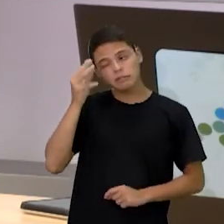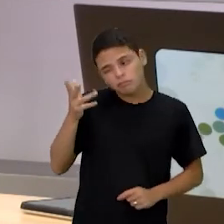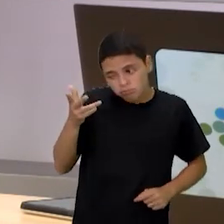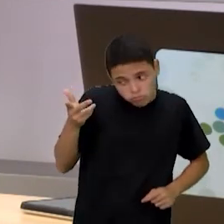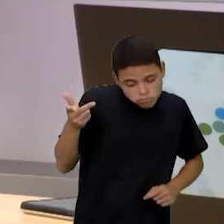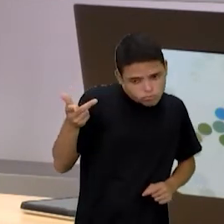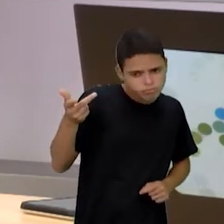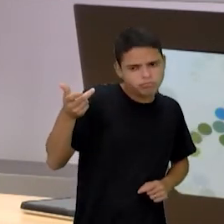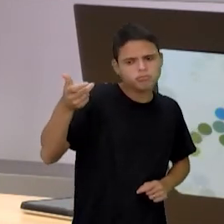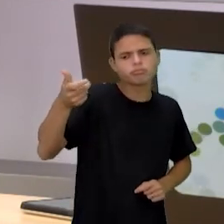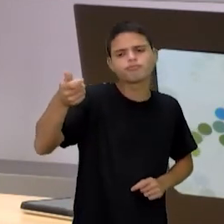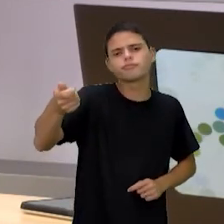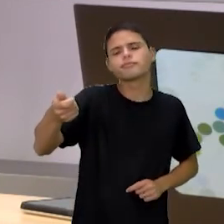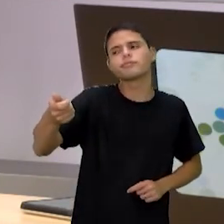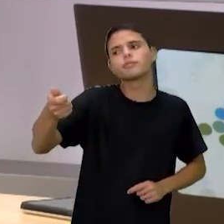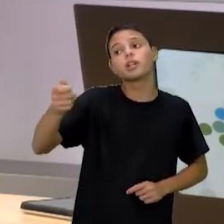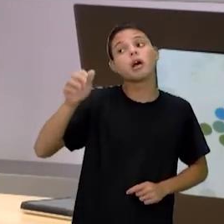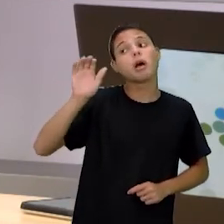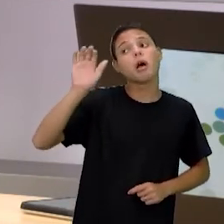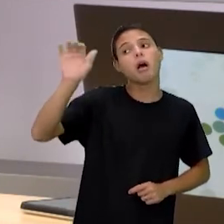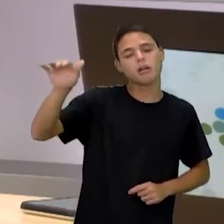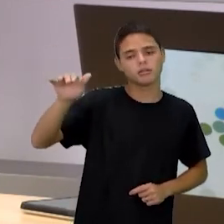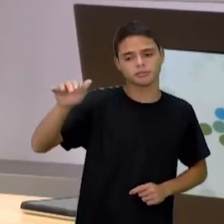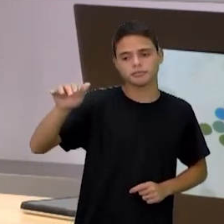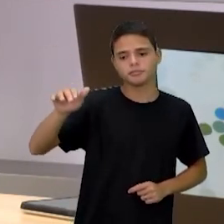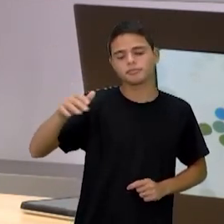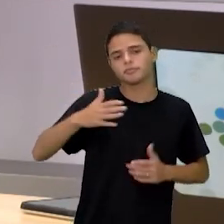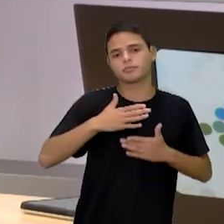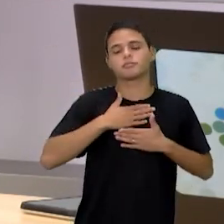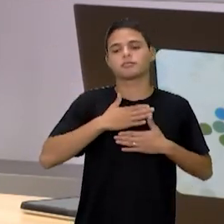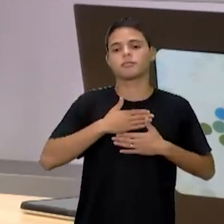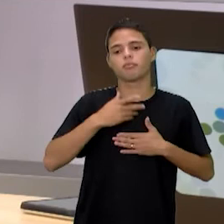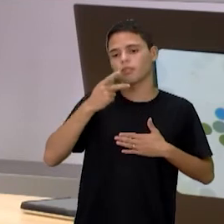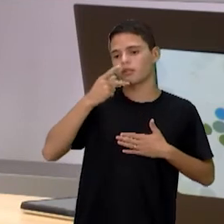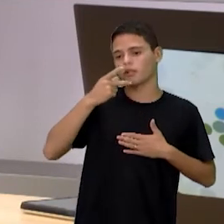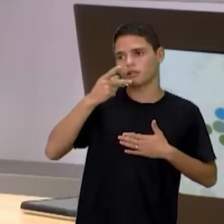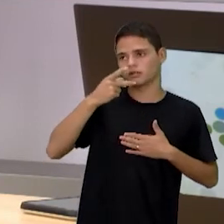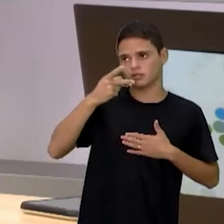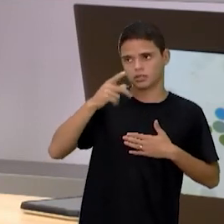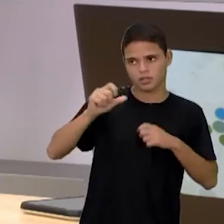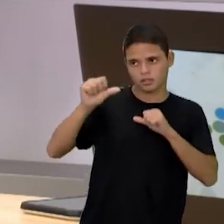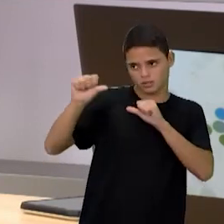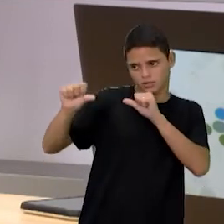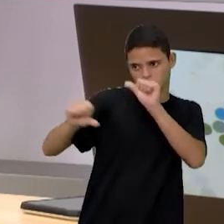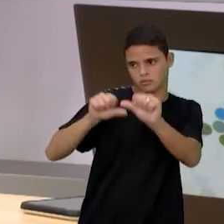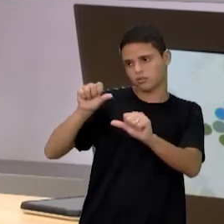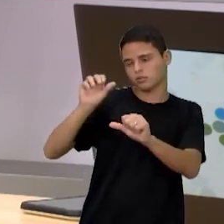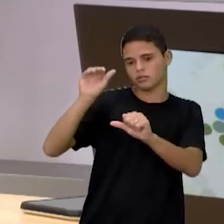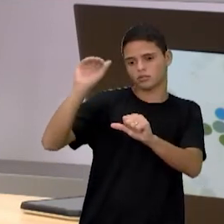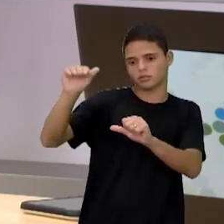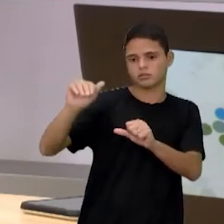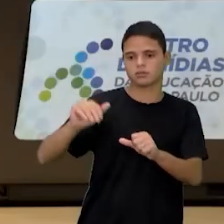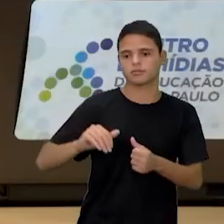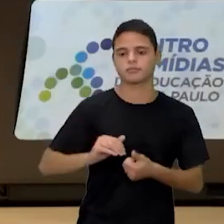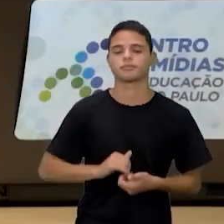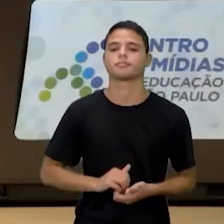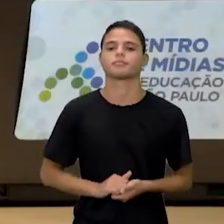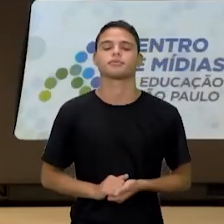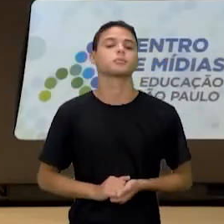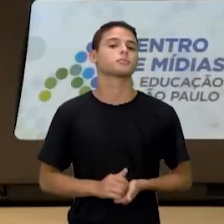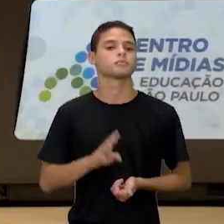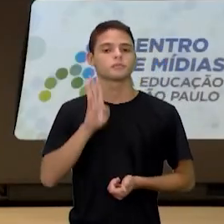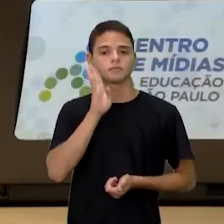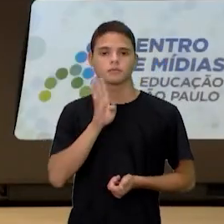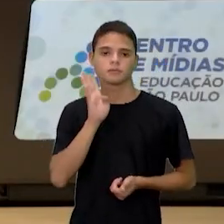A persuasão, ela tem esse propósito de que aquilo que eu falar, ele vai ter que fazer uma mudança em você, né, Pro? Sim. E é legal